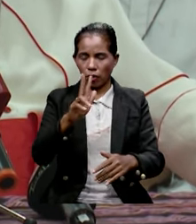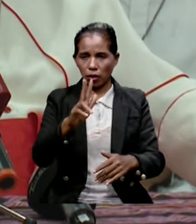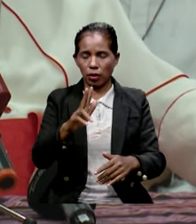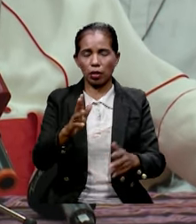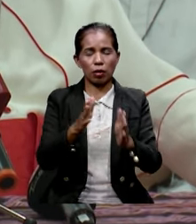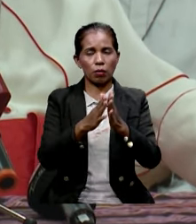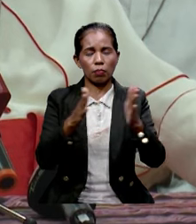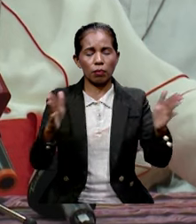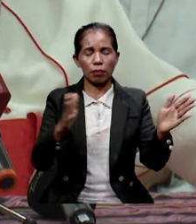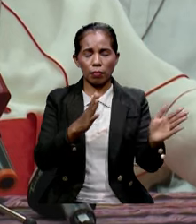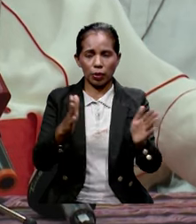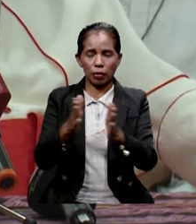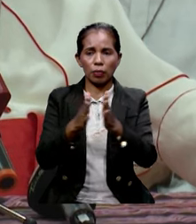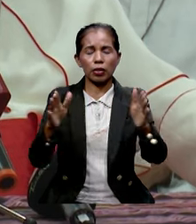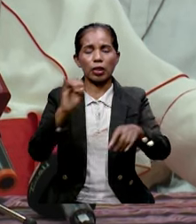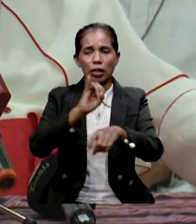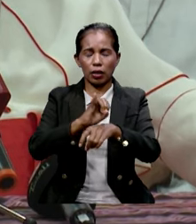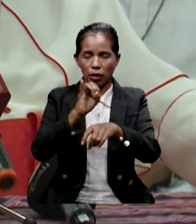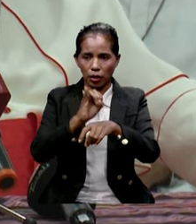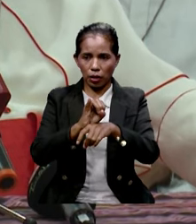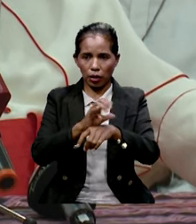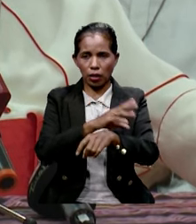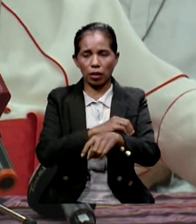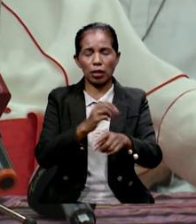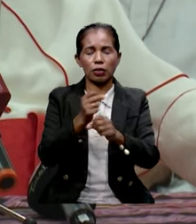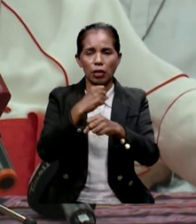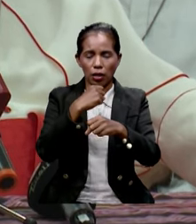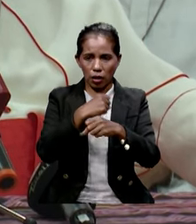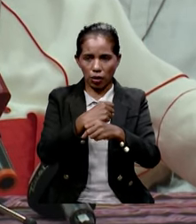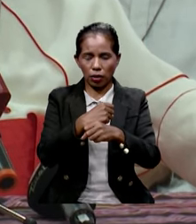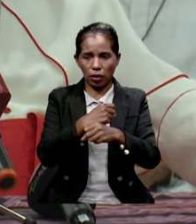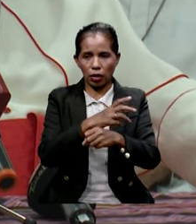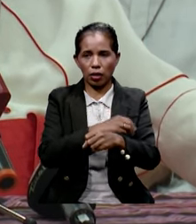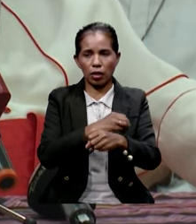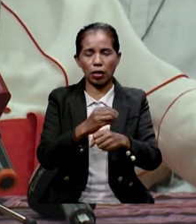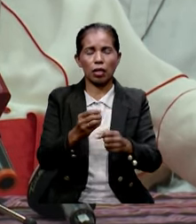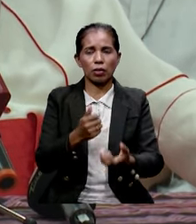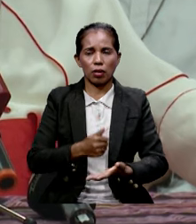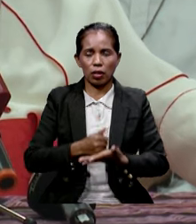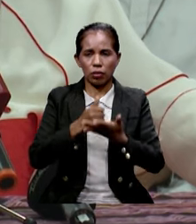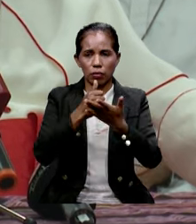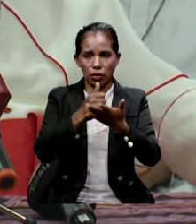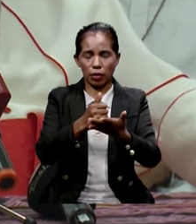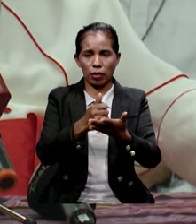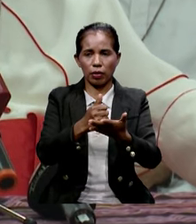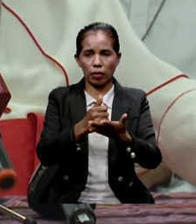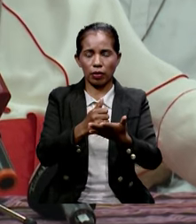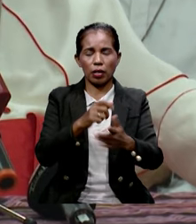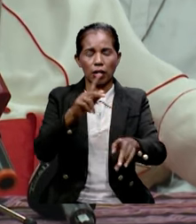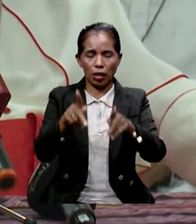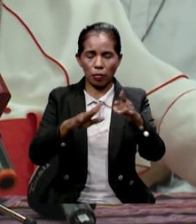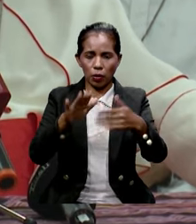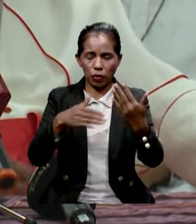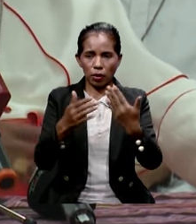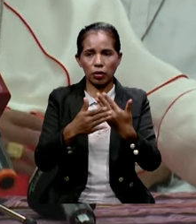grande preparação que a Igreja e o Estado estão fazendo é para facilitar o povo